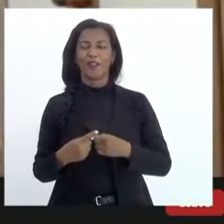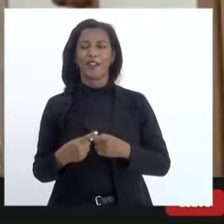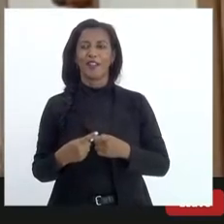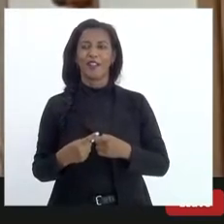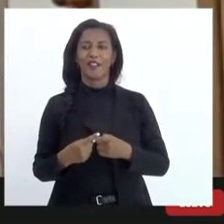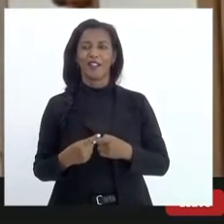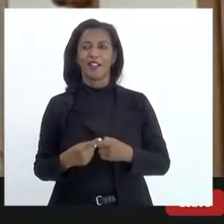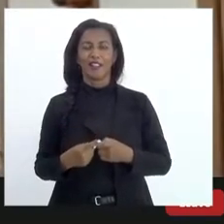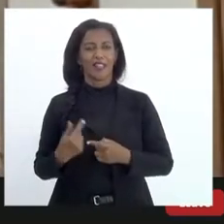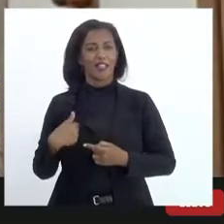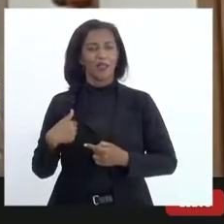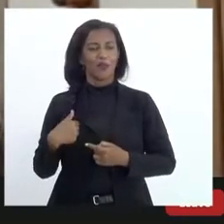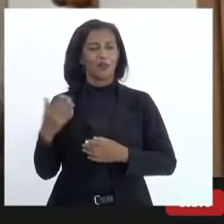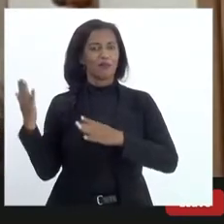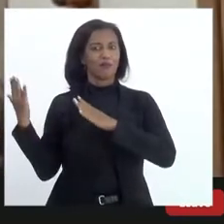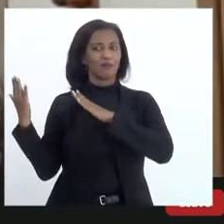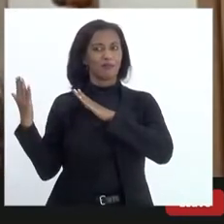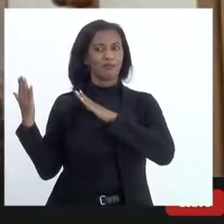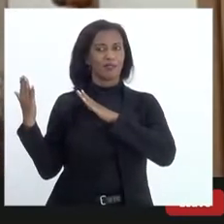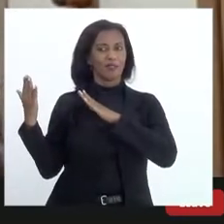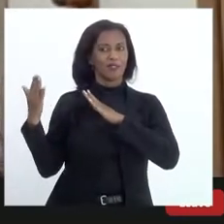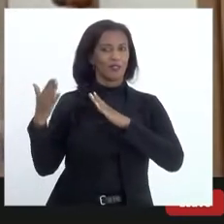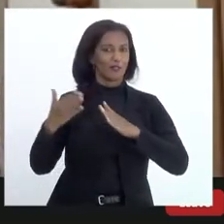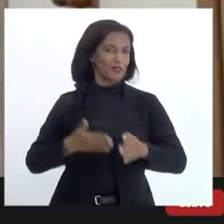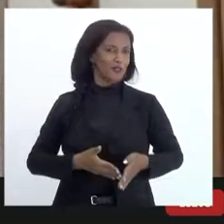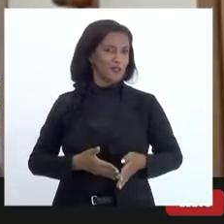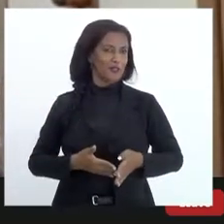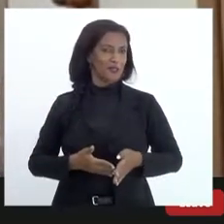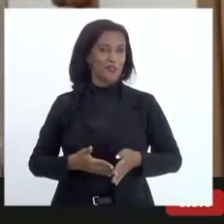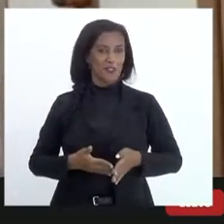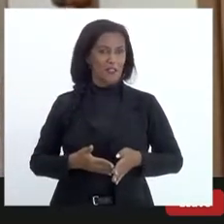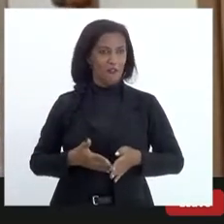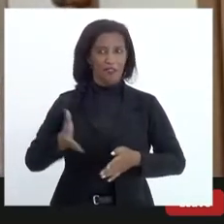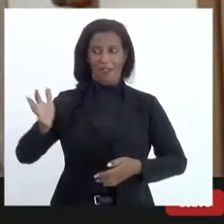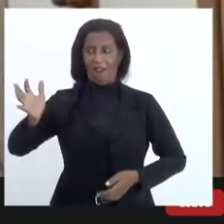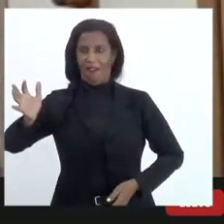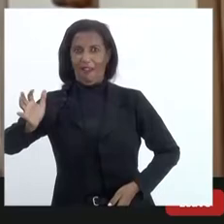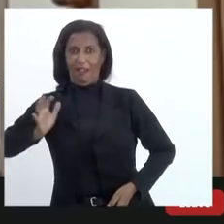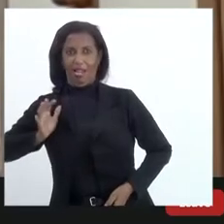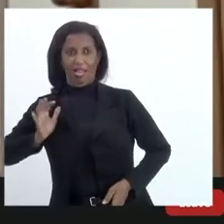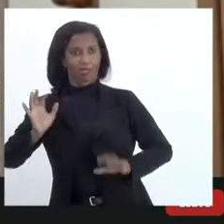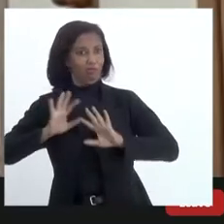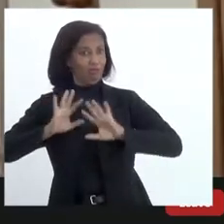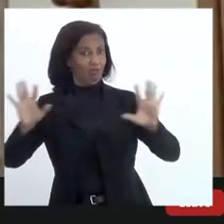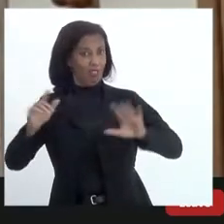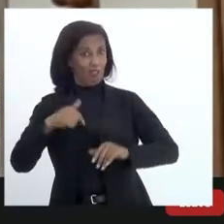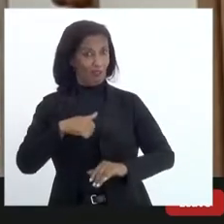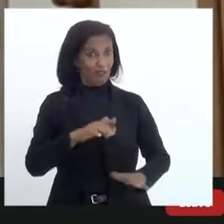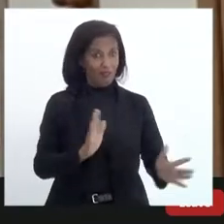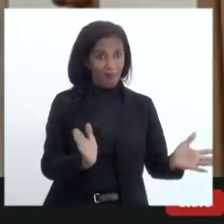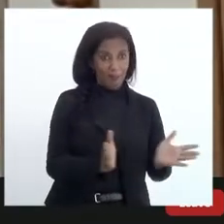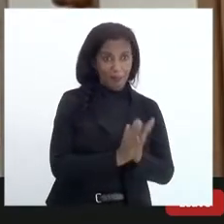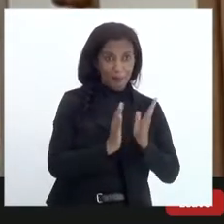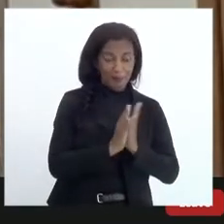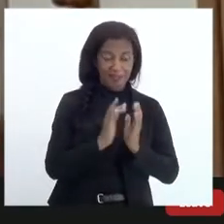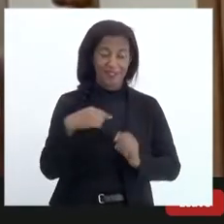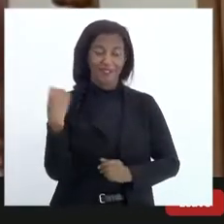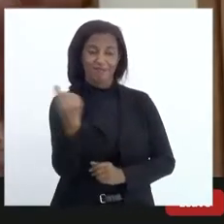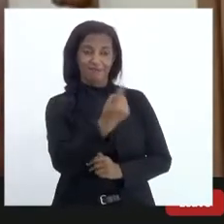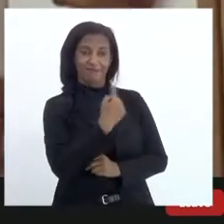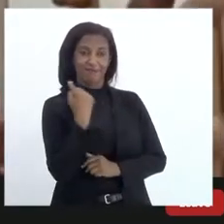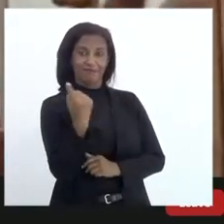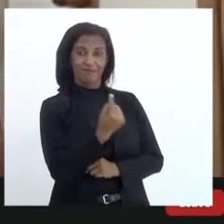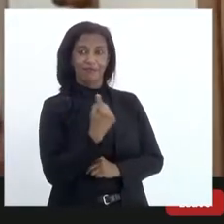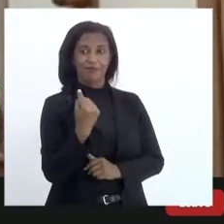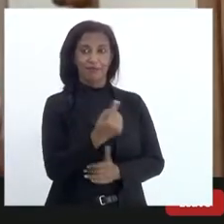vim da nobreza, né, eu vim da plebe, né, e nós, a